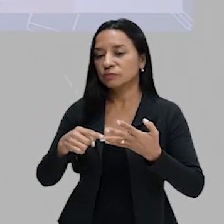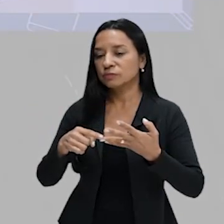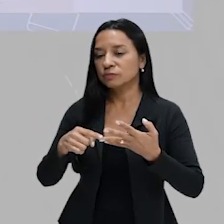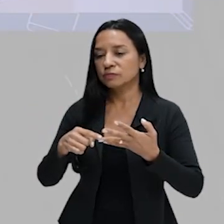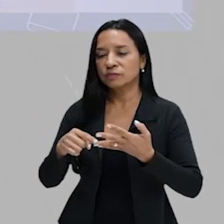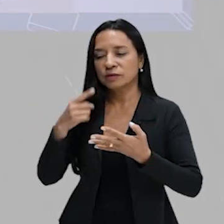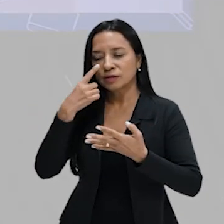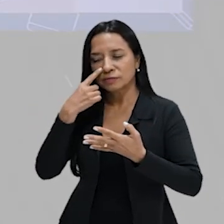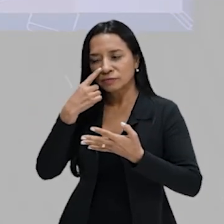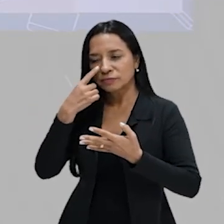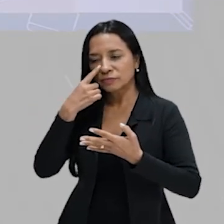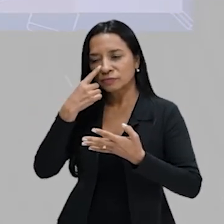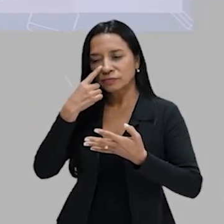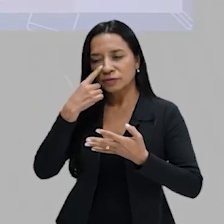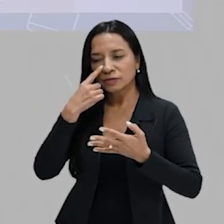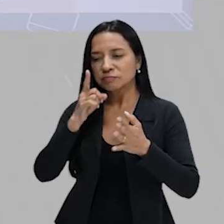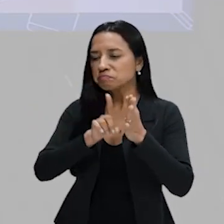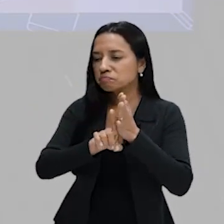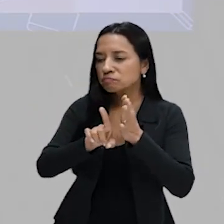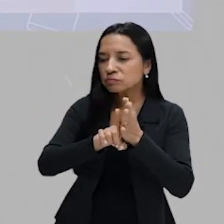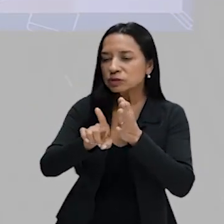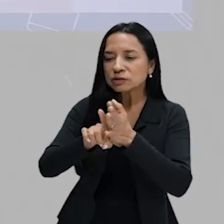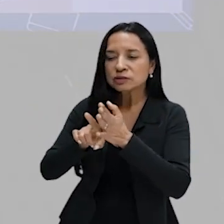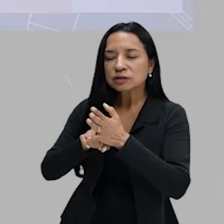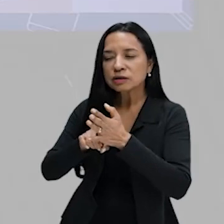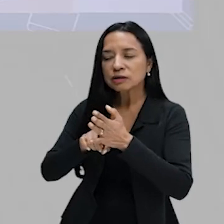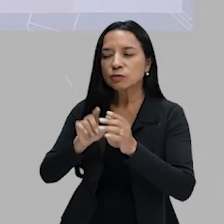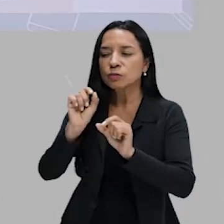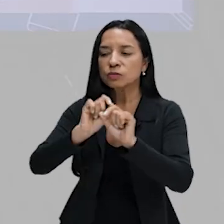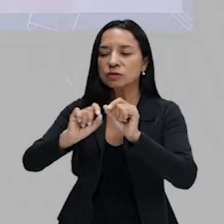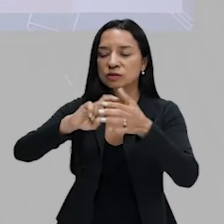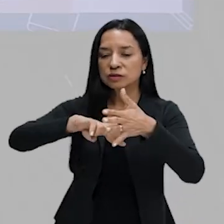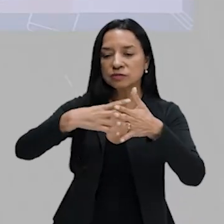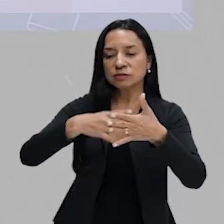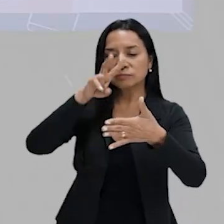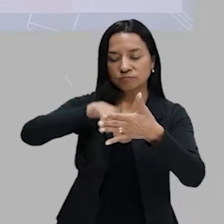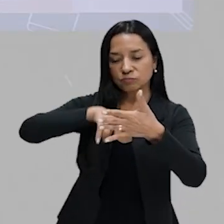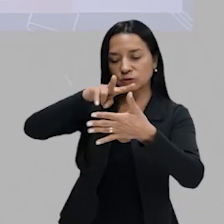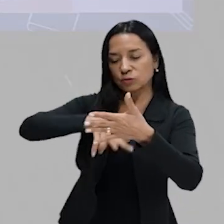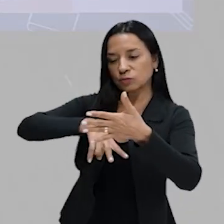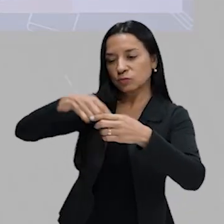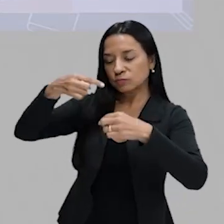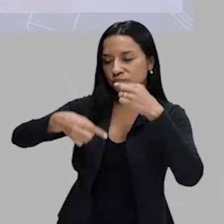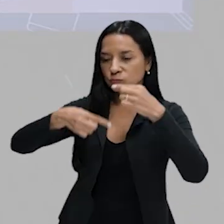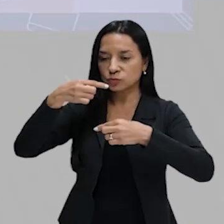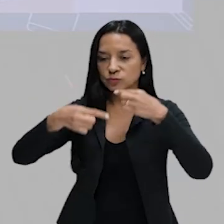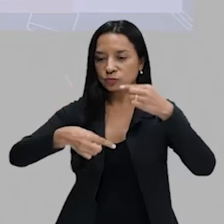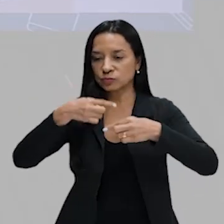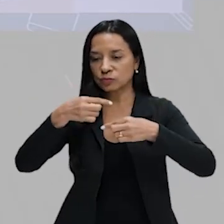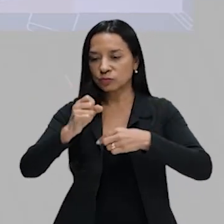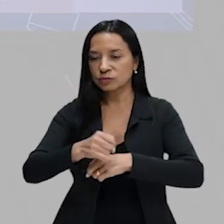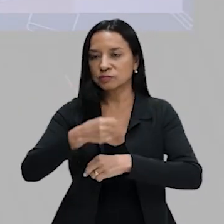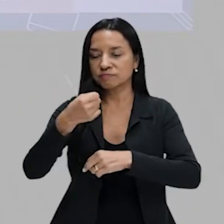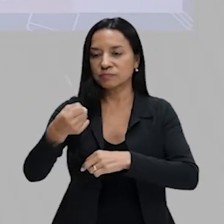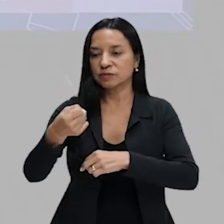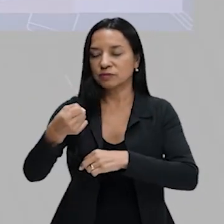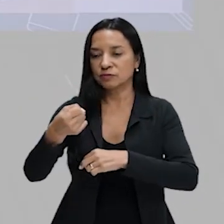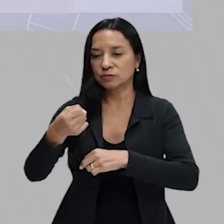dados. O que que seria essa colheita de dados? Leituras, discussões, né?